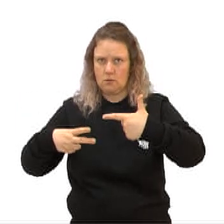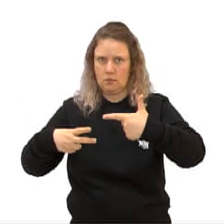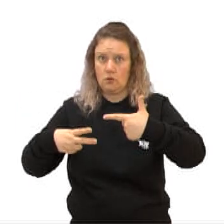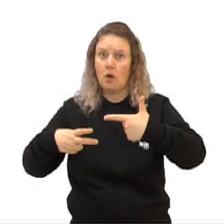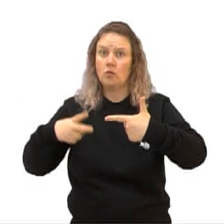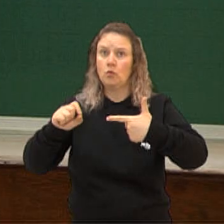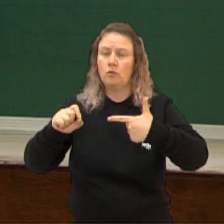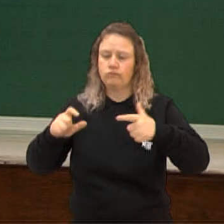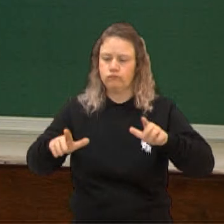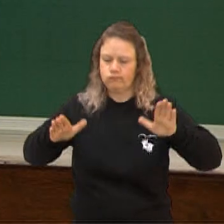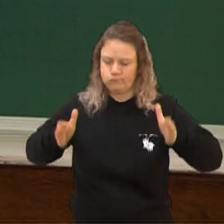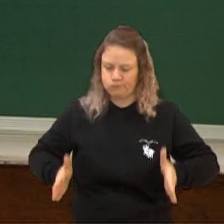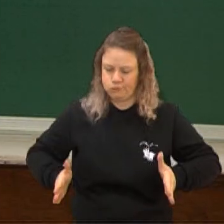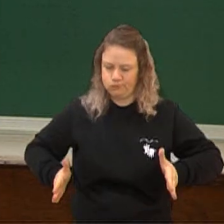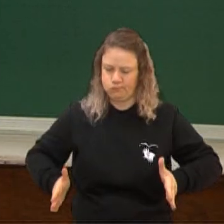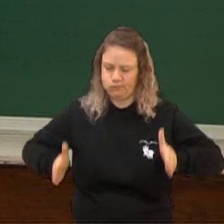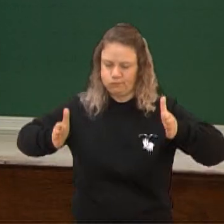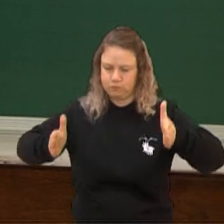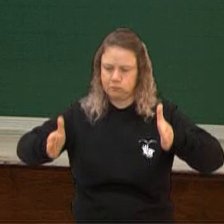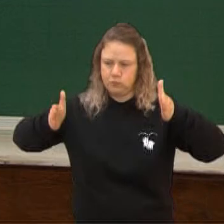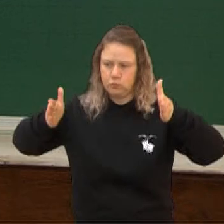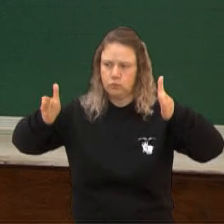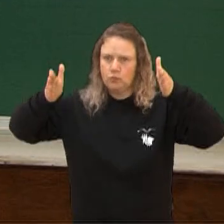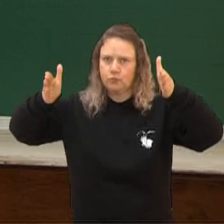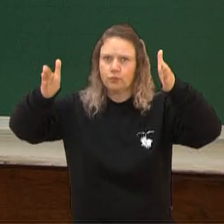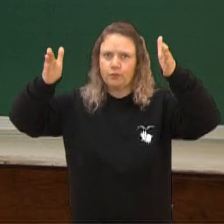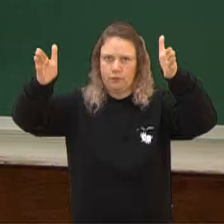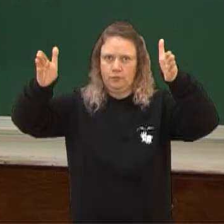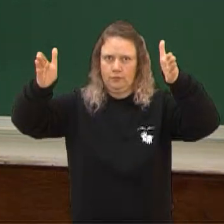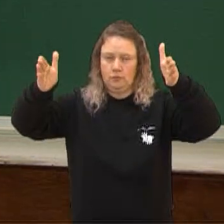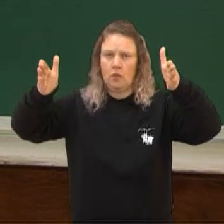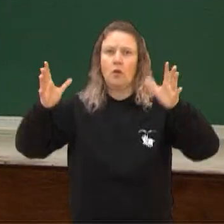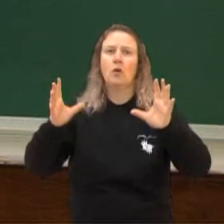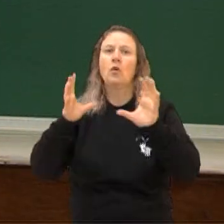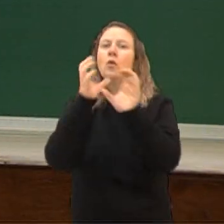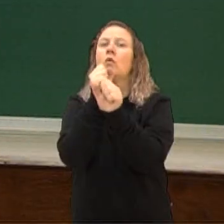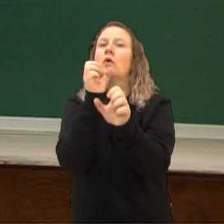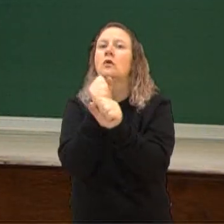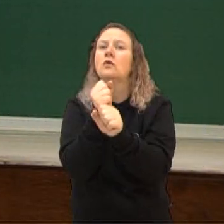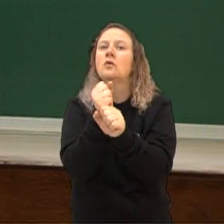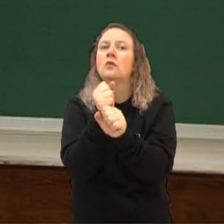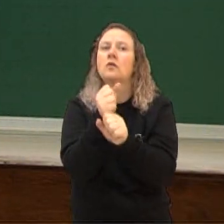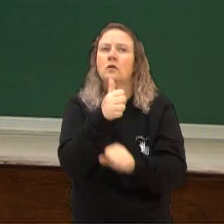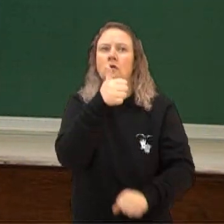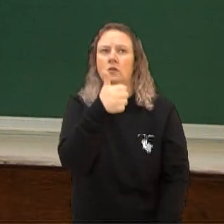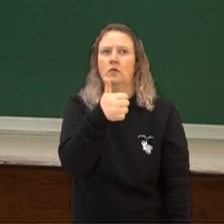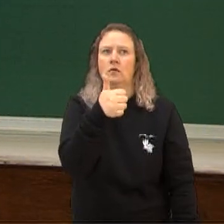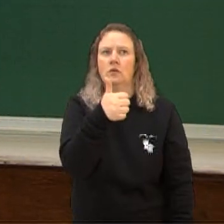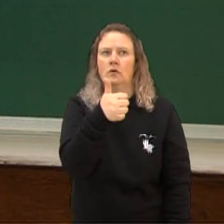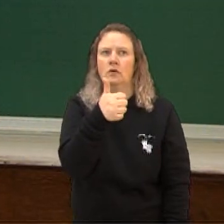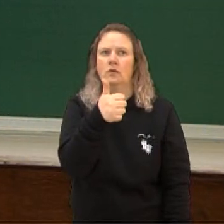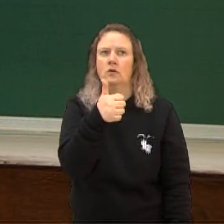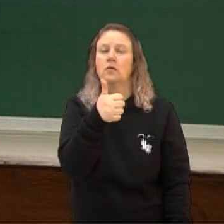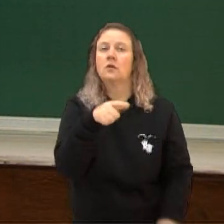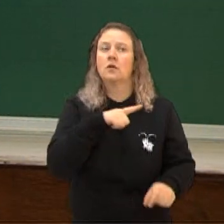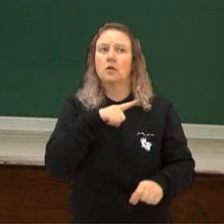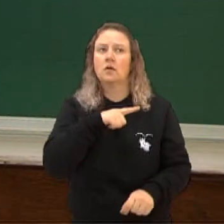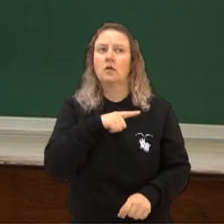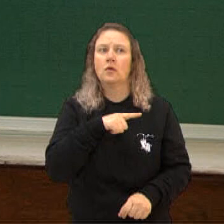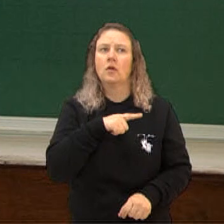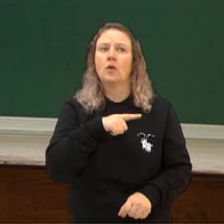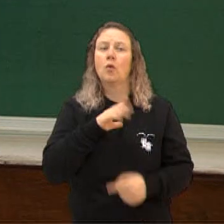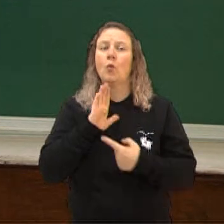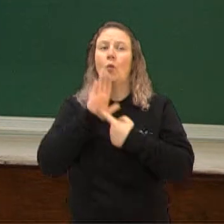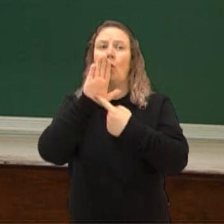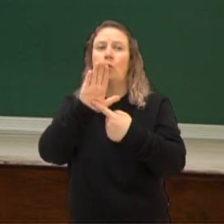contêineres. Então, foi cedida uma área para empilhar esses contêineres. Quantos são? 100. Então, está aqui a demonstração